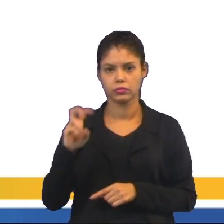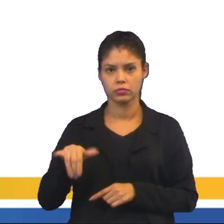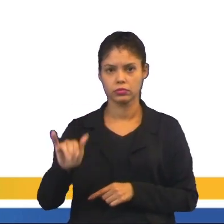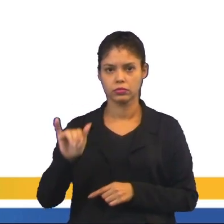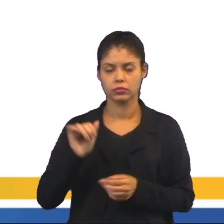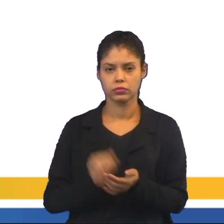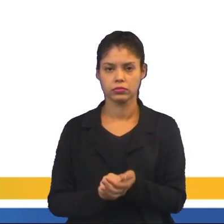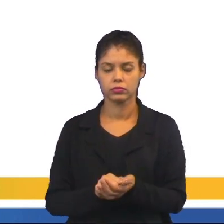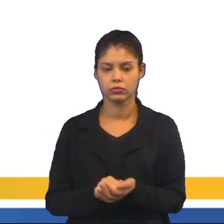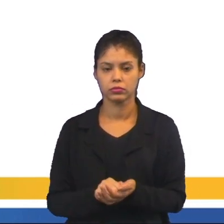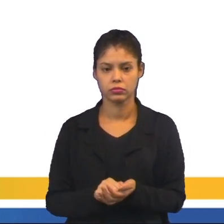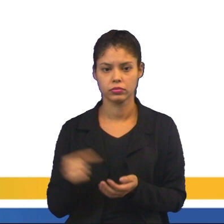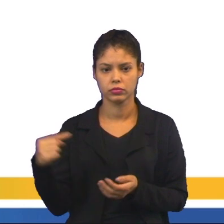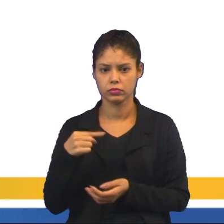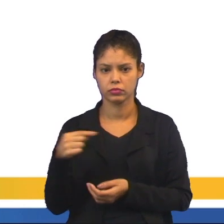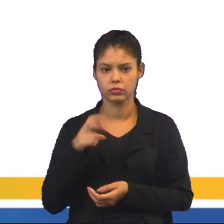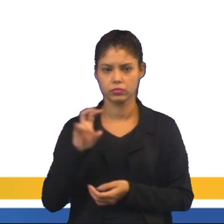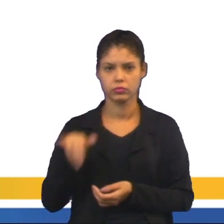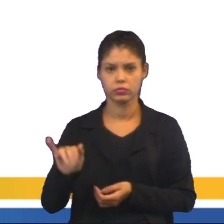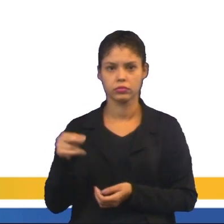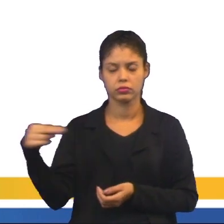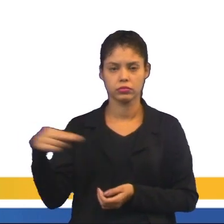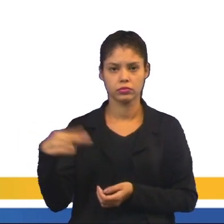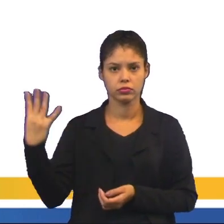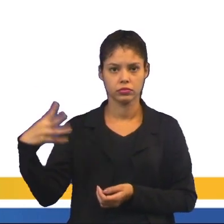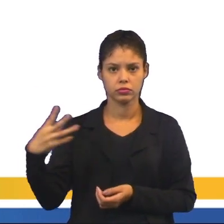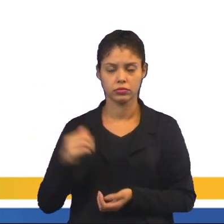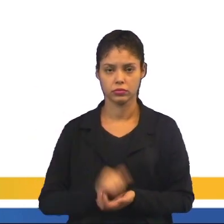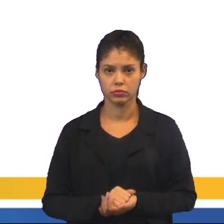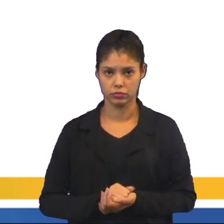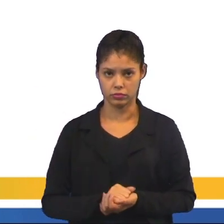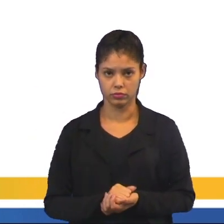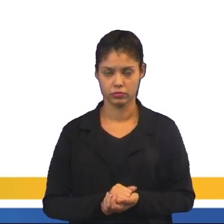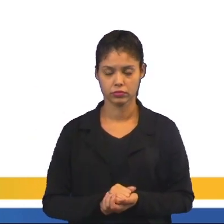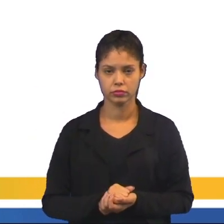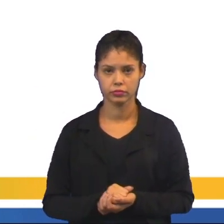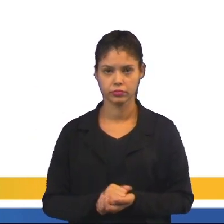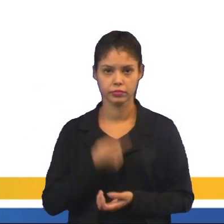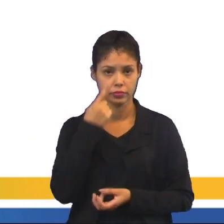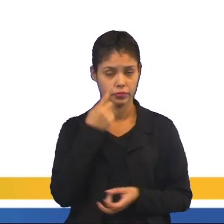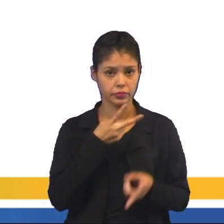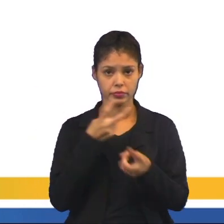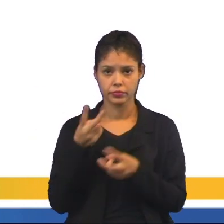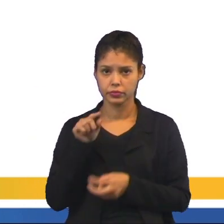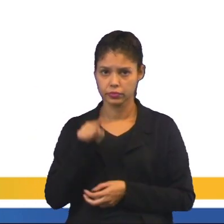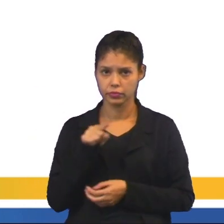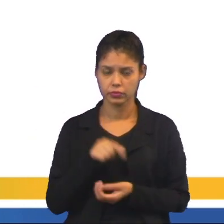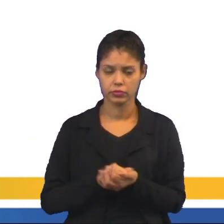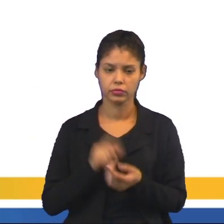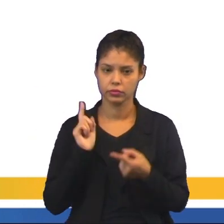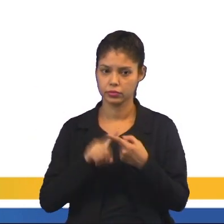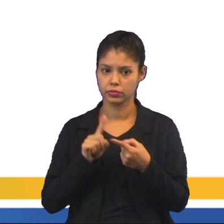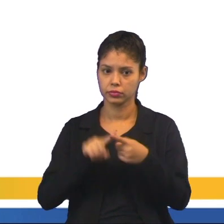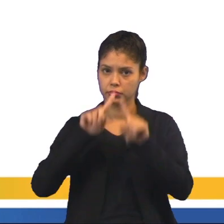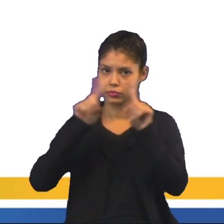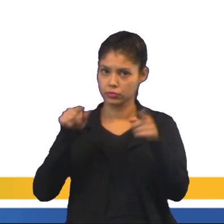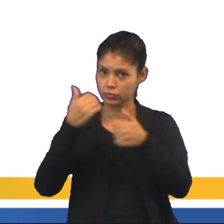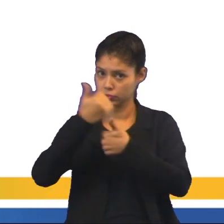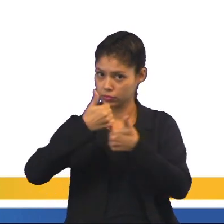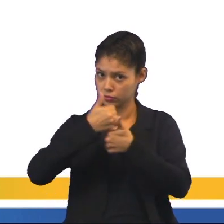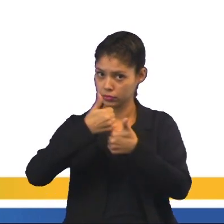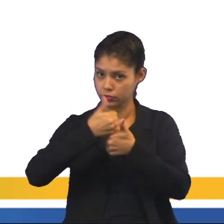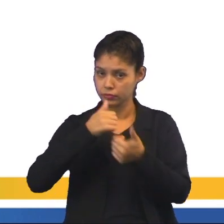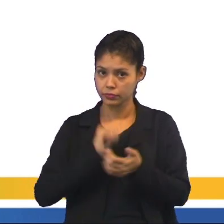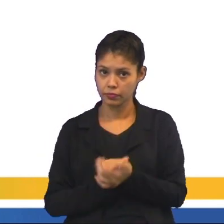menos 2y menos 5y igual a 4. Então, observe aí que no primeiro parênteses eu substituí o